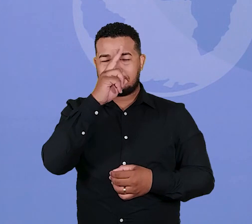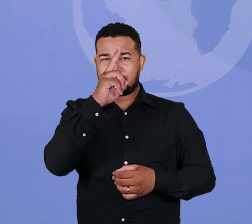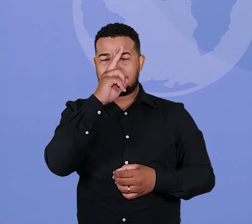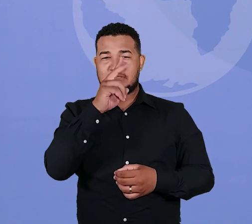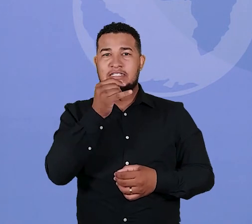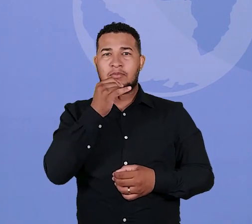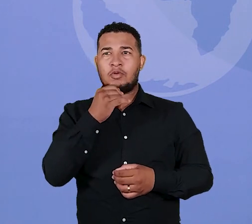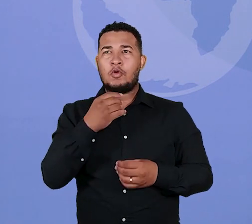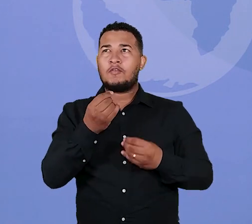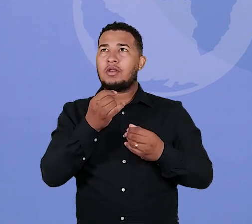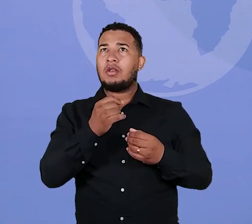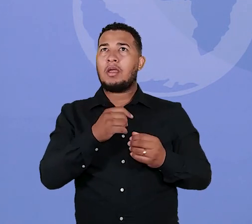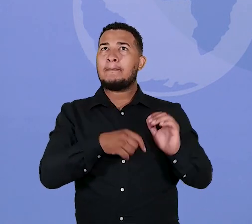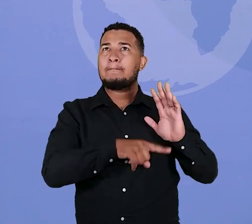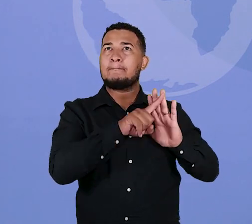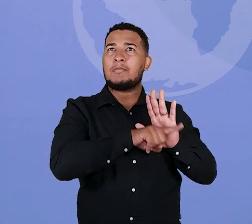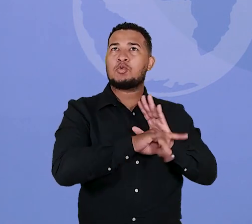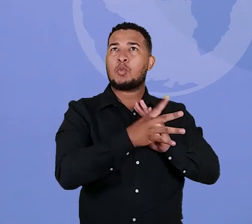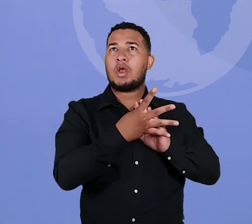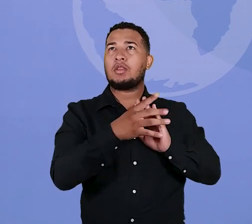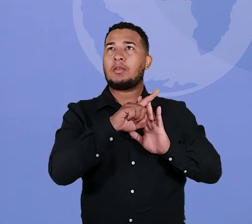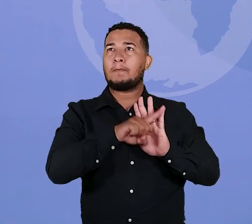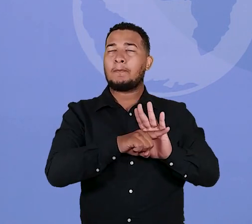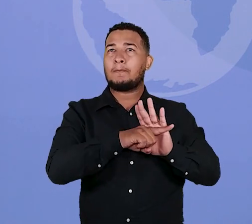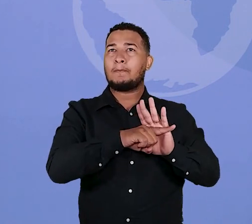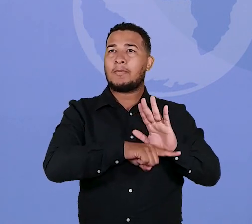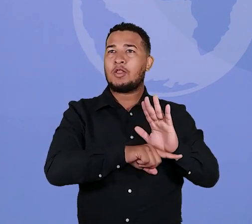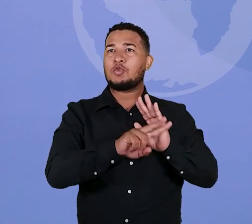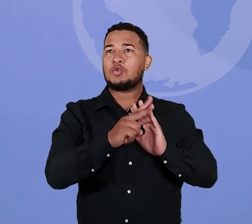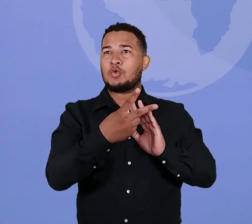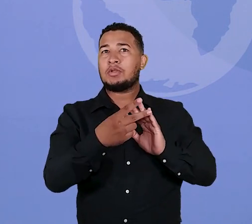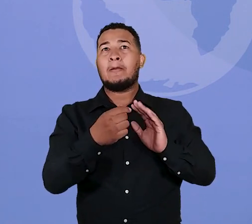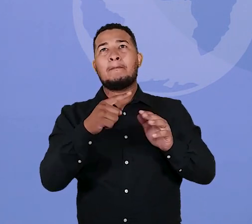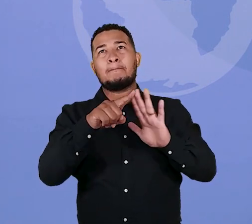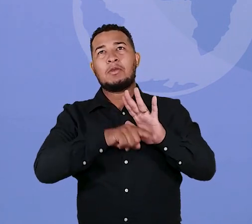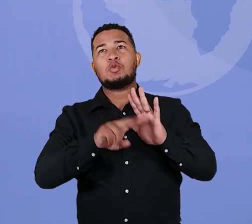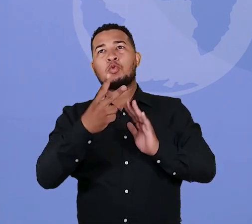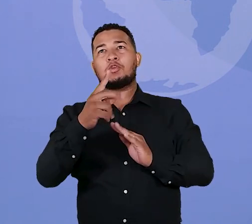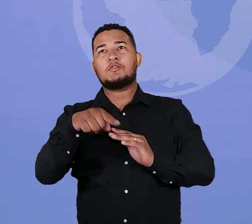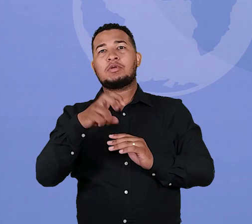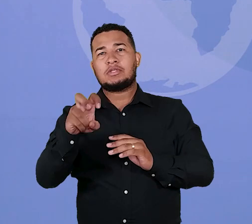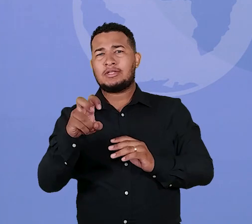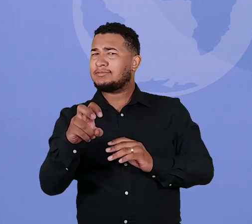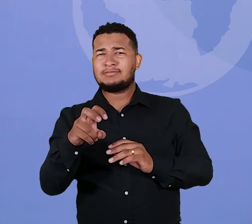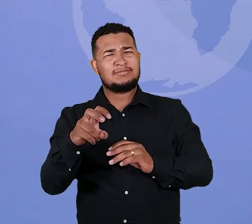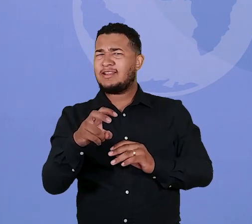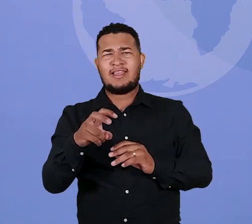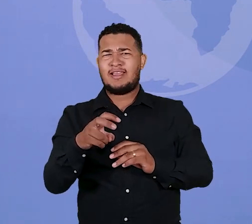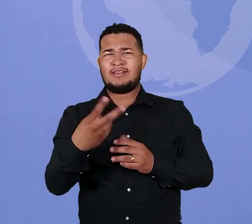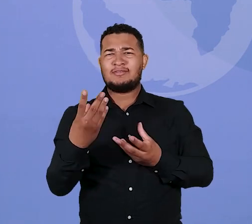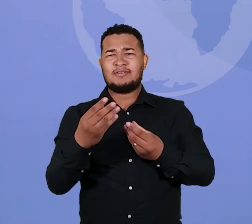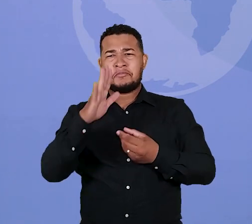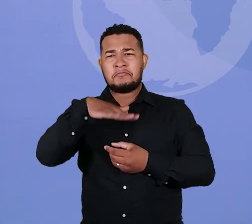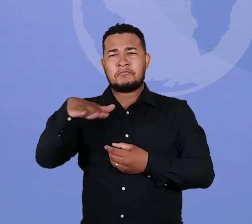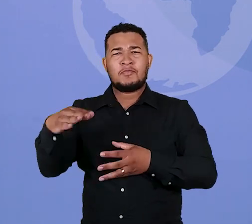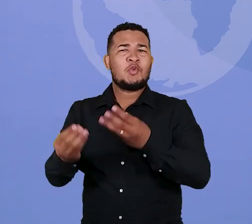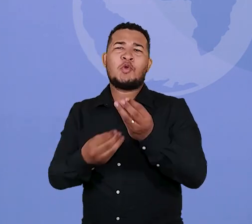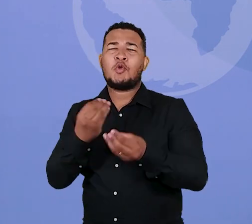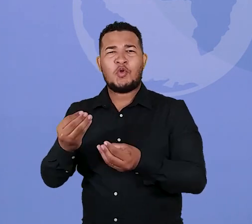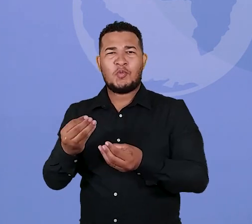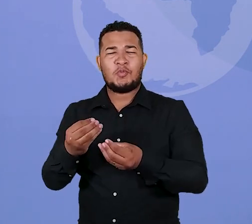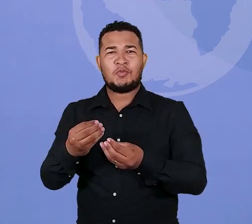Contando -4, -3, -2,5? Claro que não. Como é que as crianças